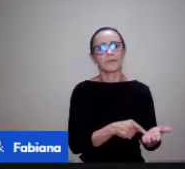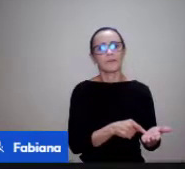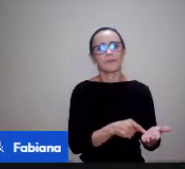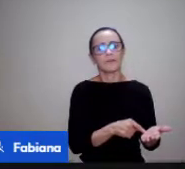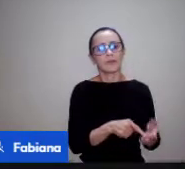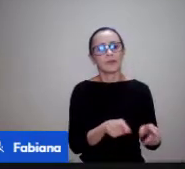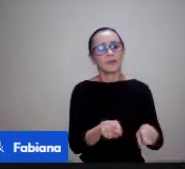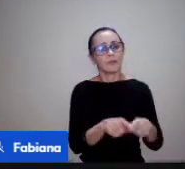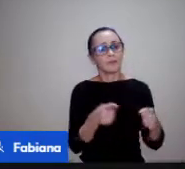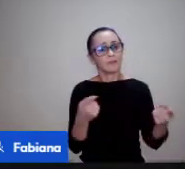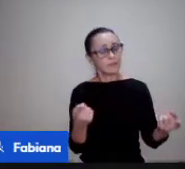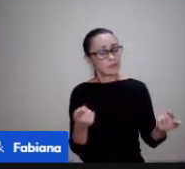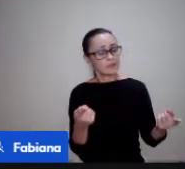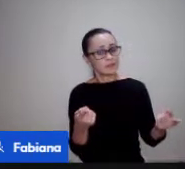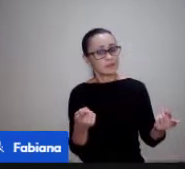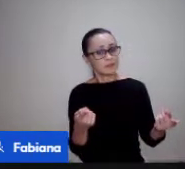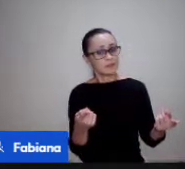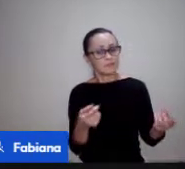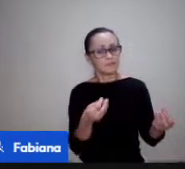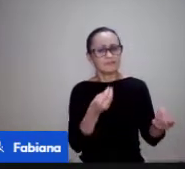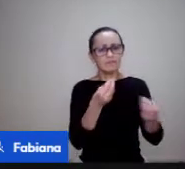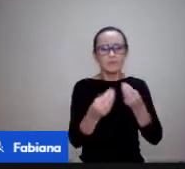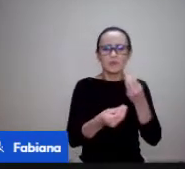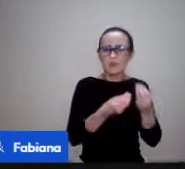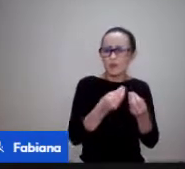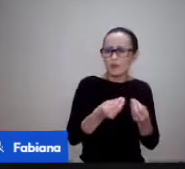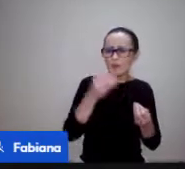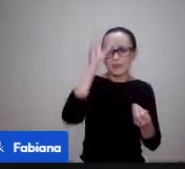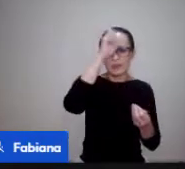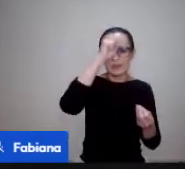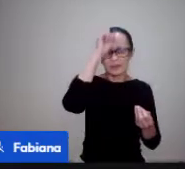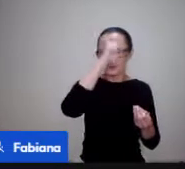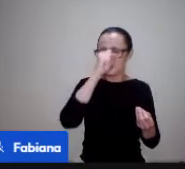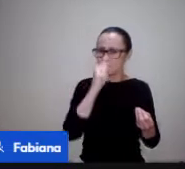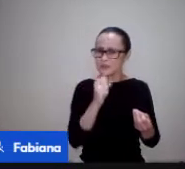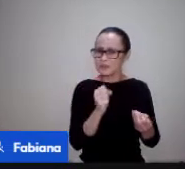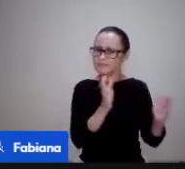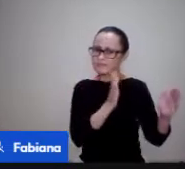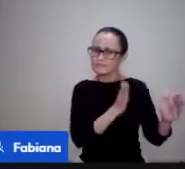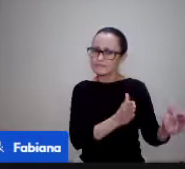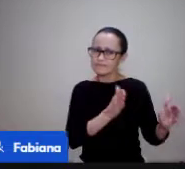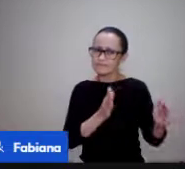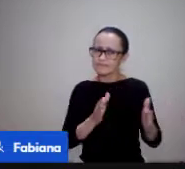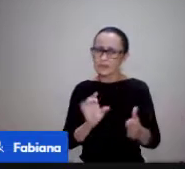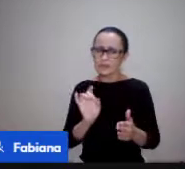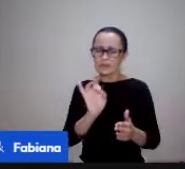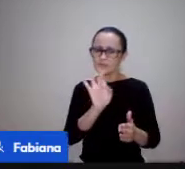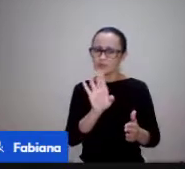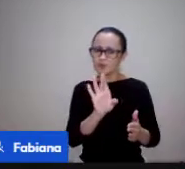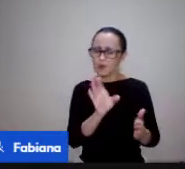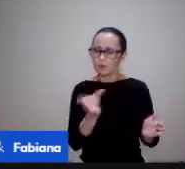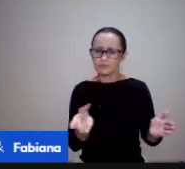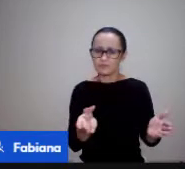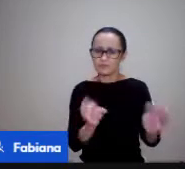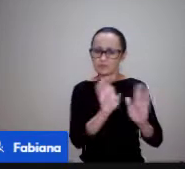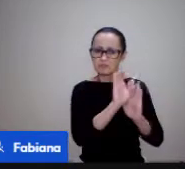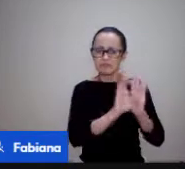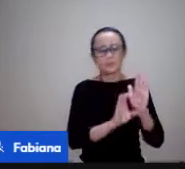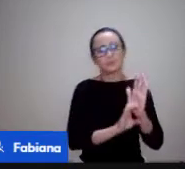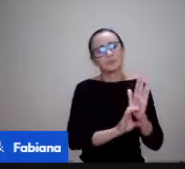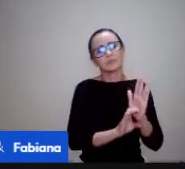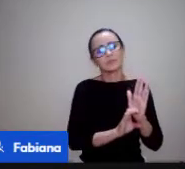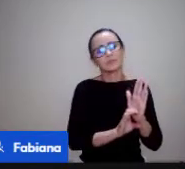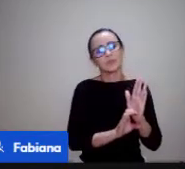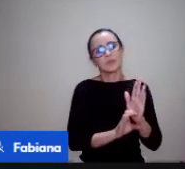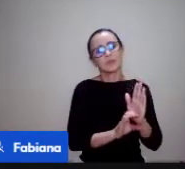fragmentada, né? Esse saber fragmentado de forma conteudista. O que é importante para a escola é